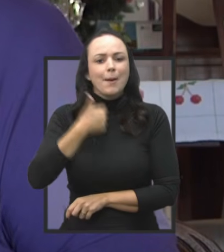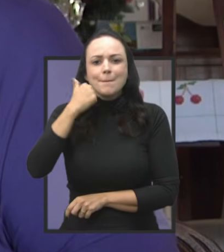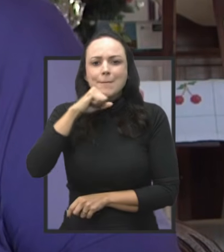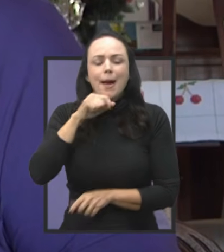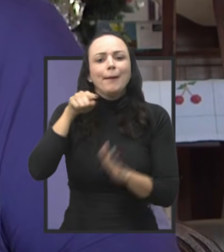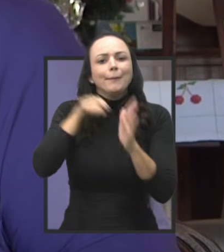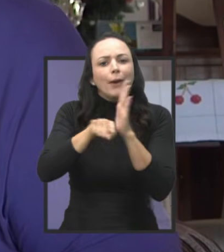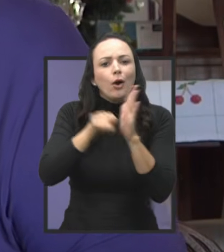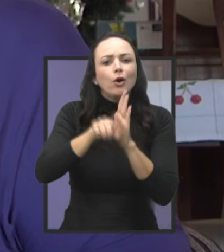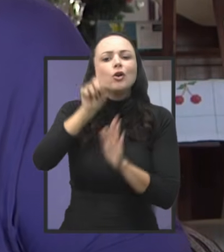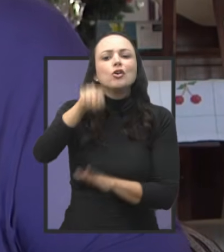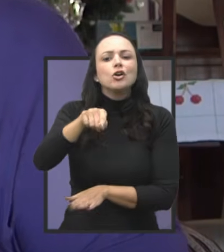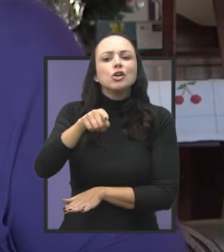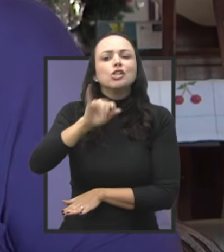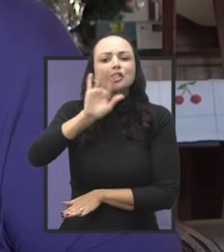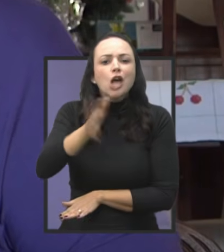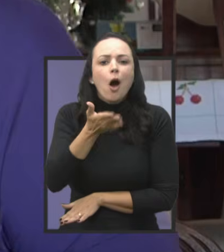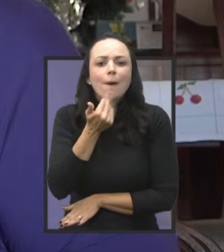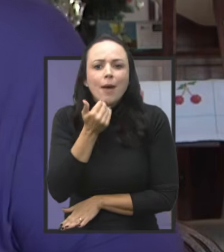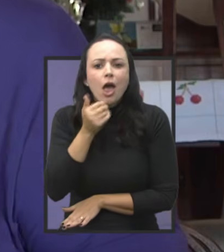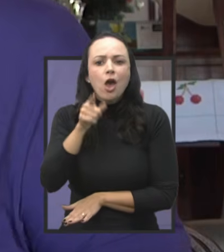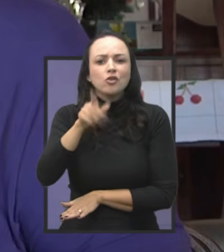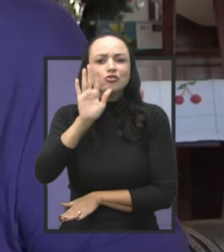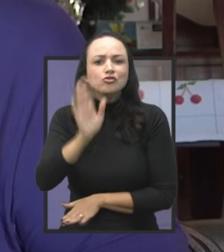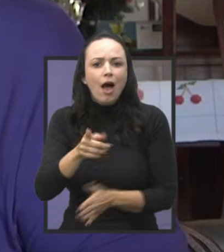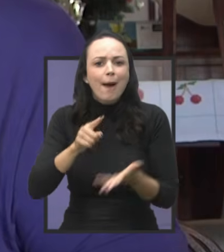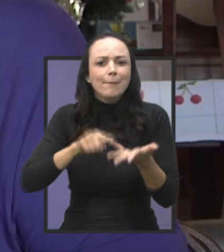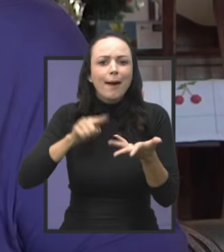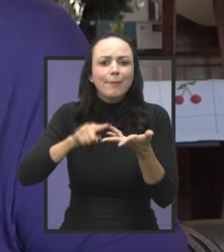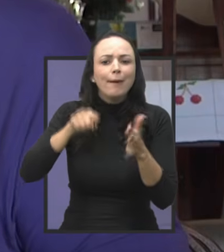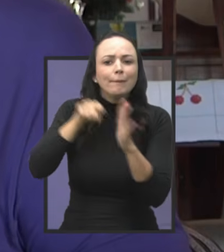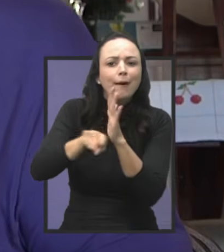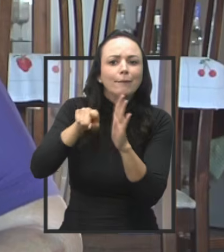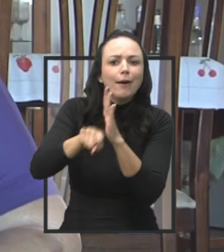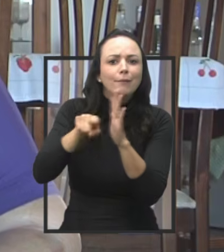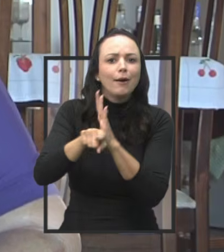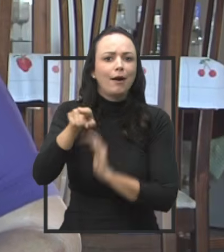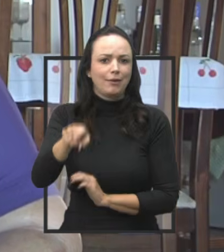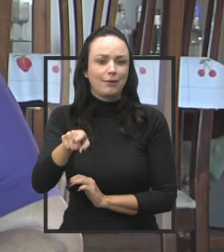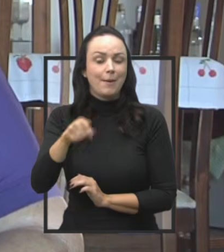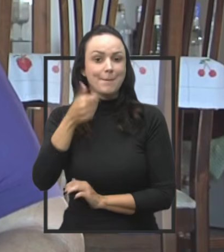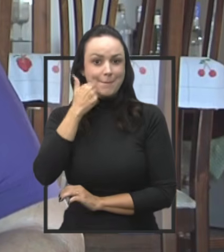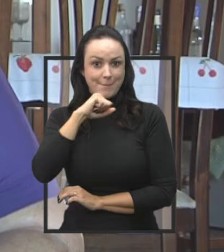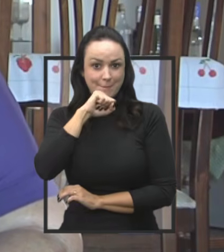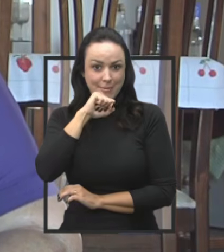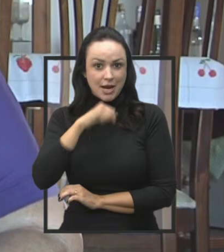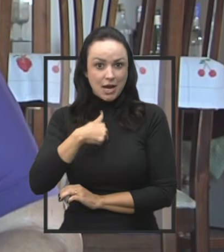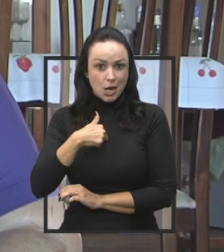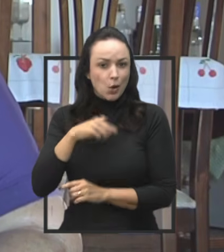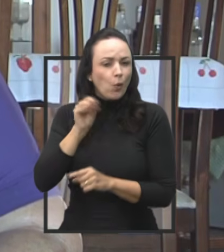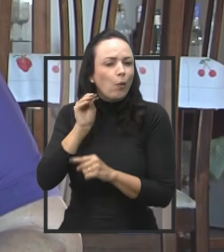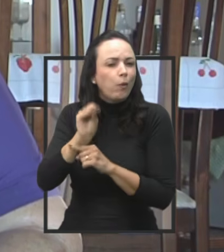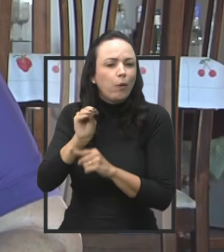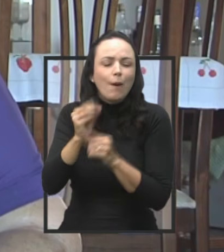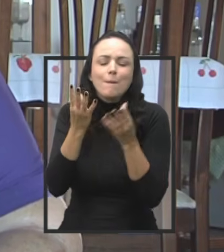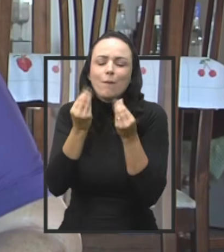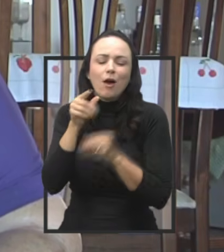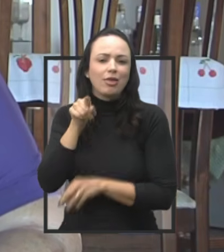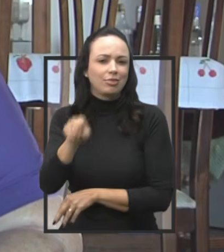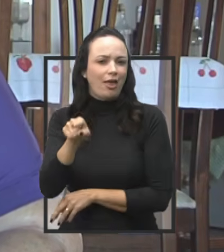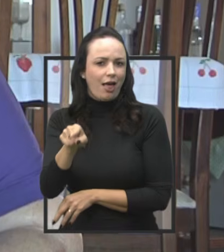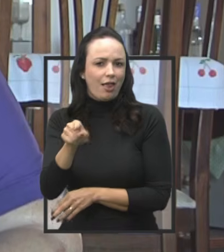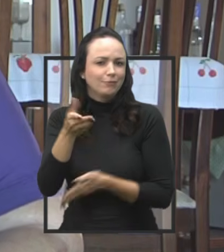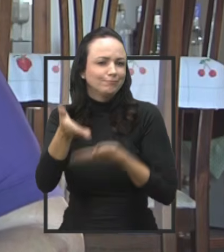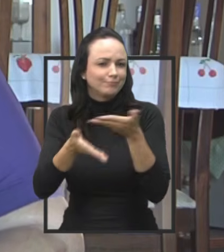dedicava, Zé, você já comeu? Zé isso, Zé aquilo, sabe? Então ela cuidava muito dele e